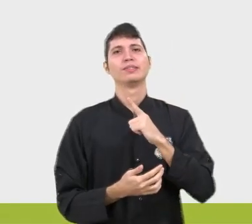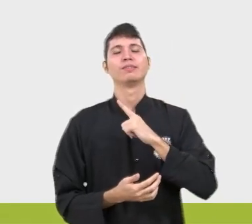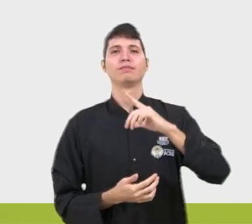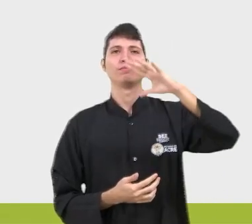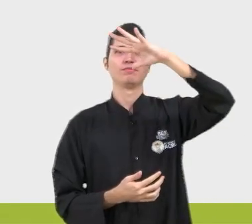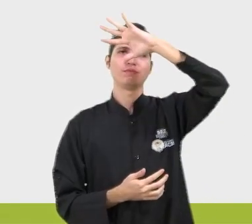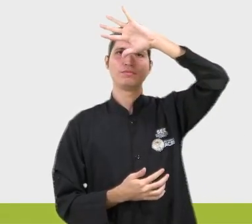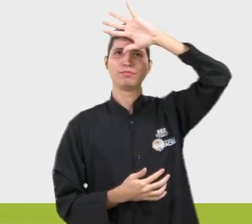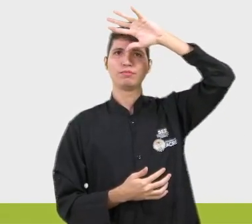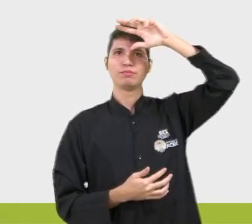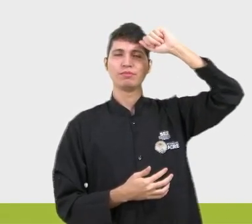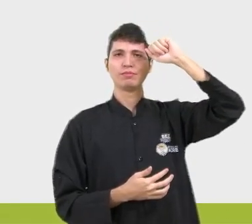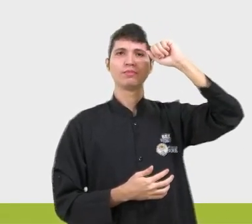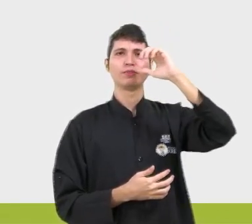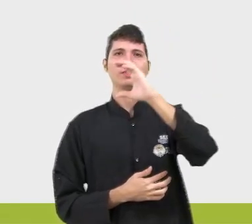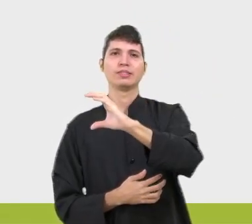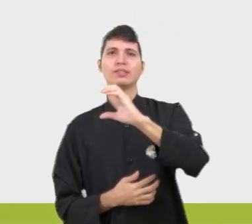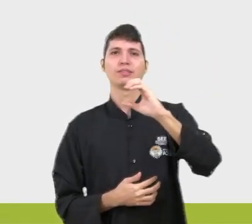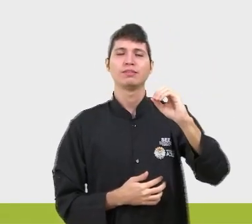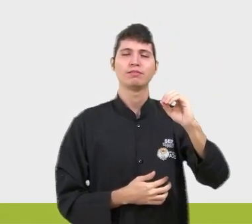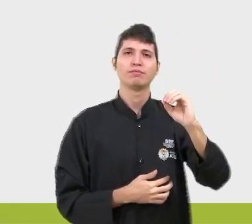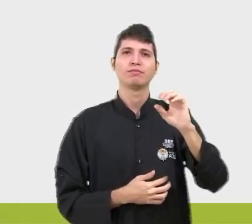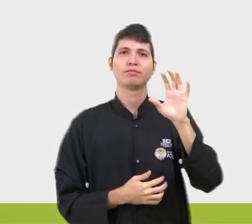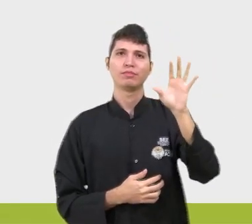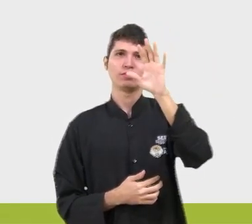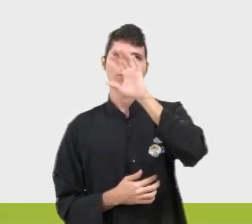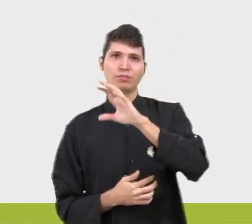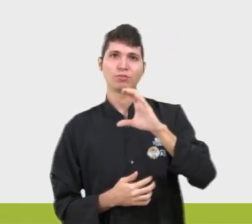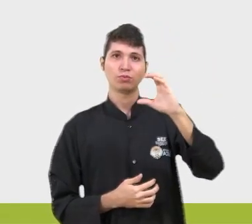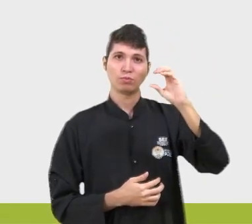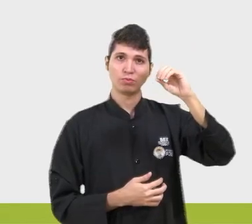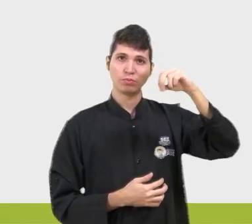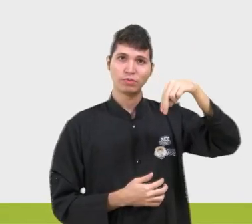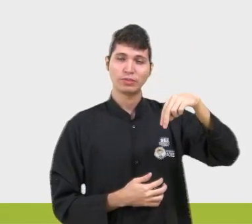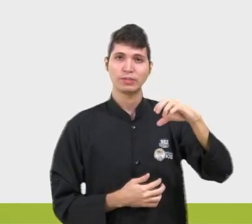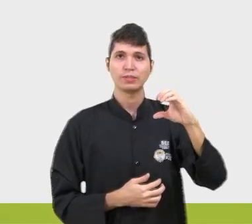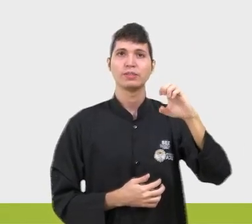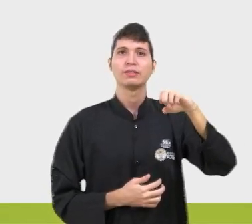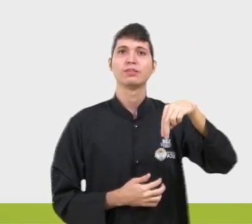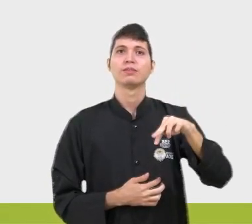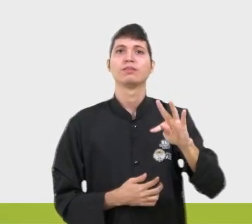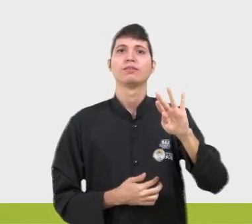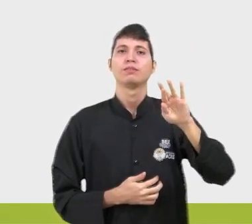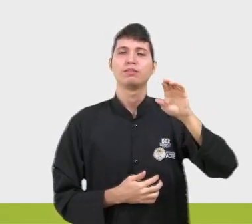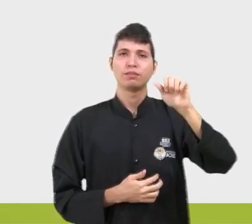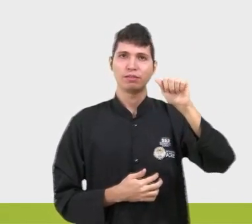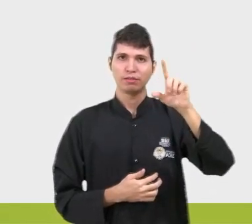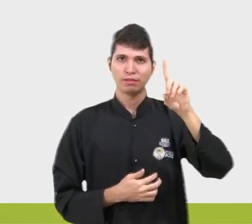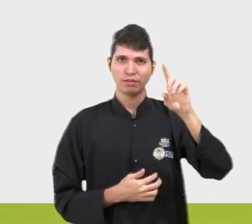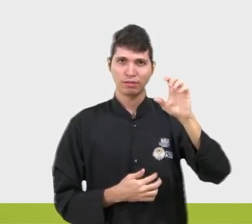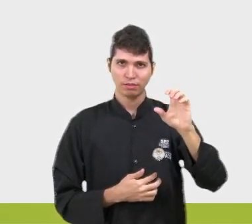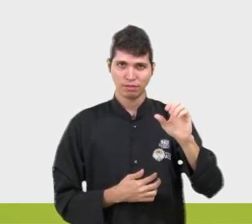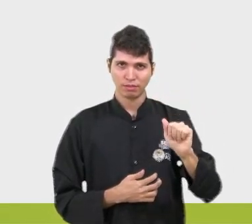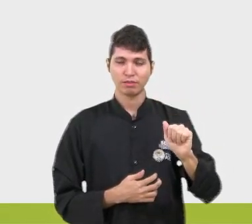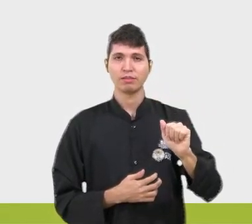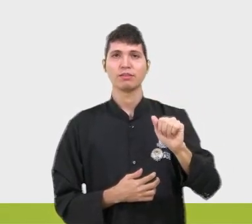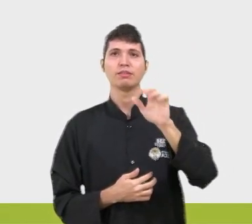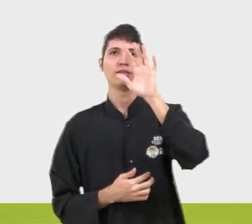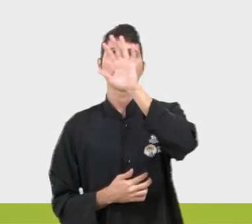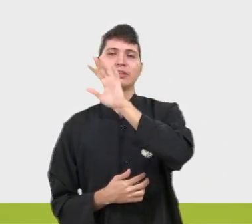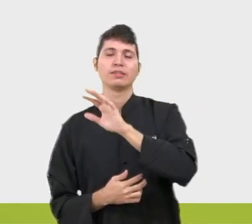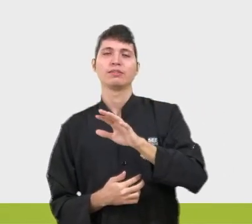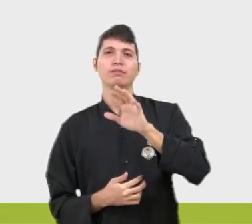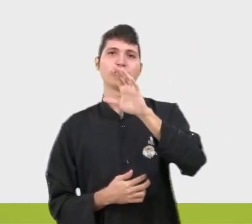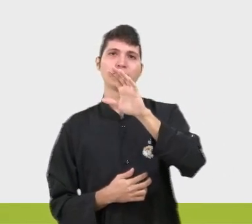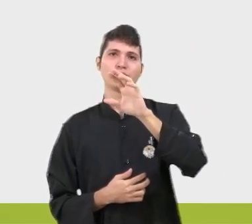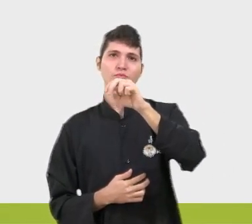o Centro-Oeste, a região concentrada e o Nordeste, tá? Aqui já respeita, assim, os limites dos territórios. Percebam aí